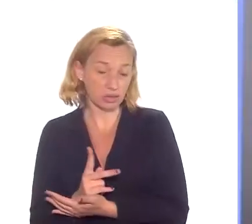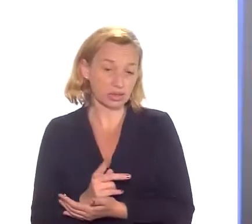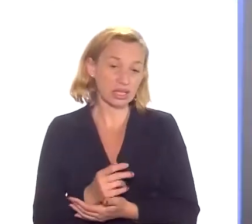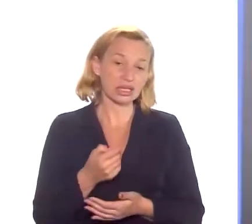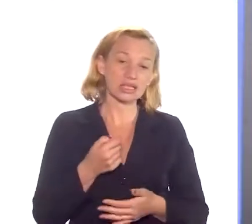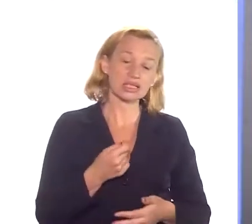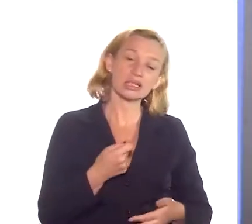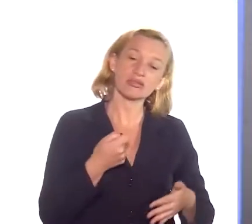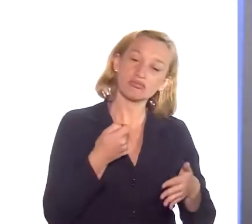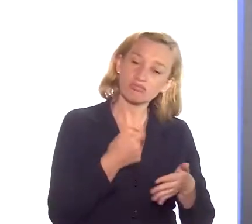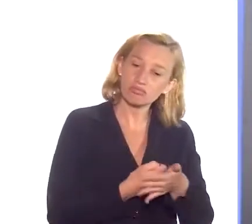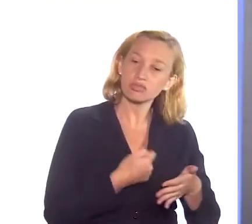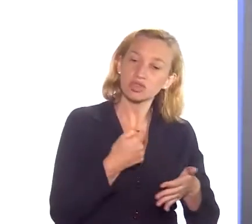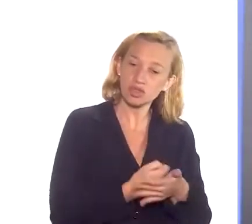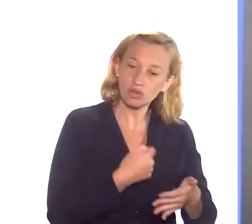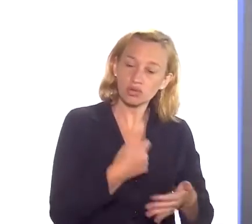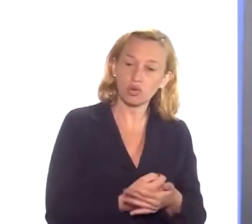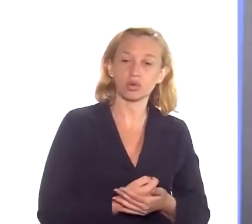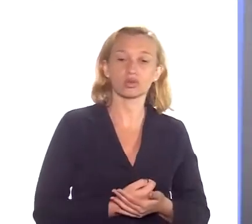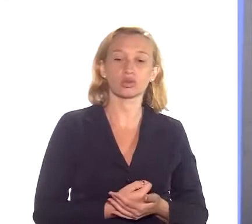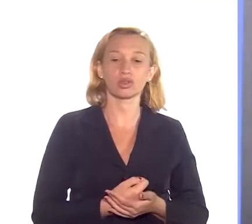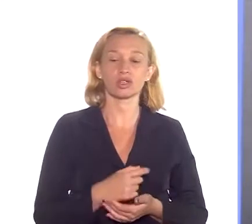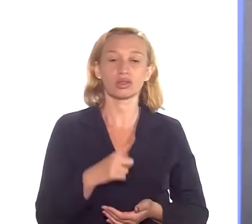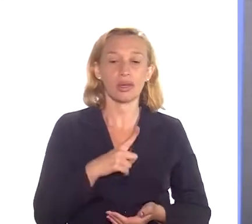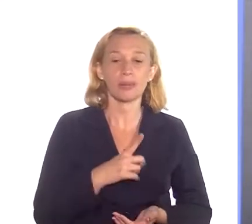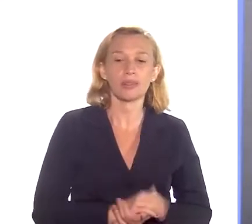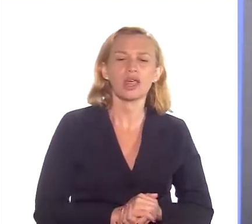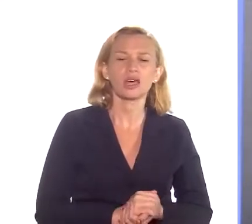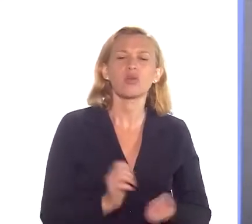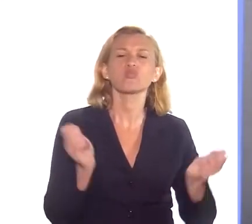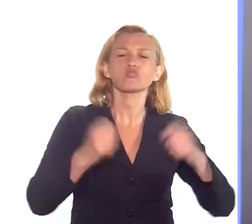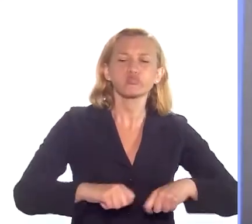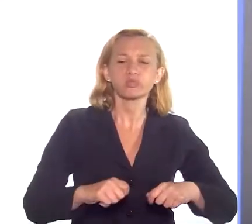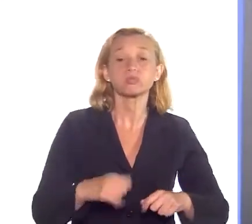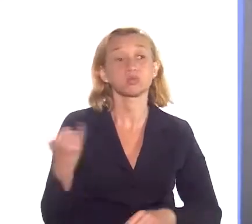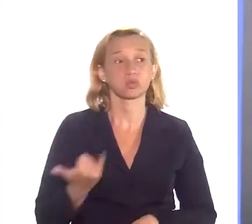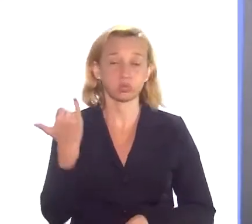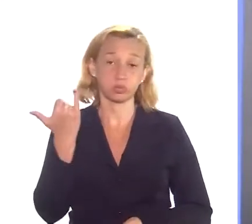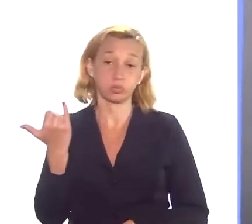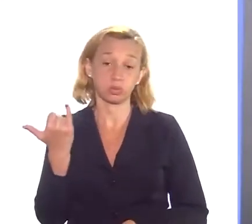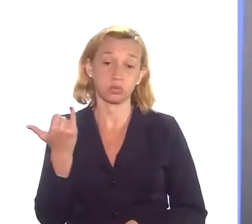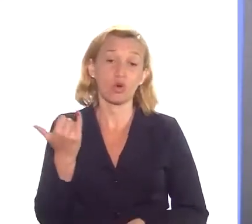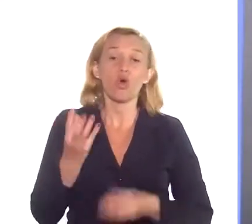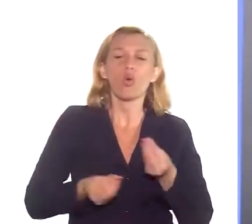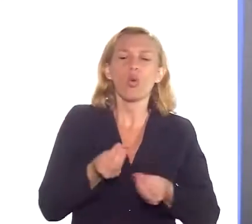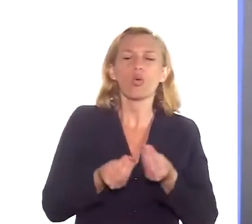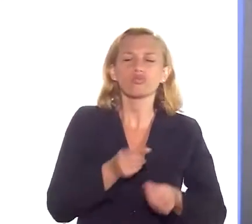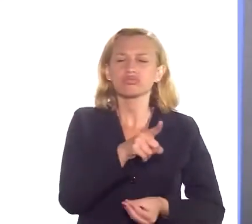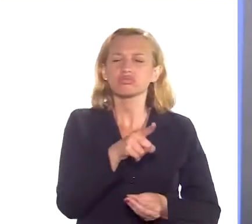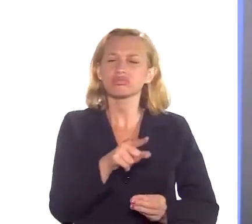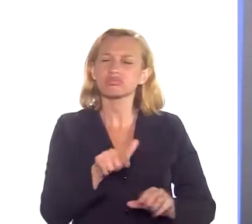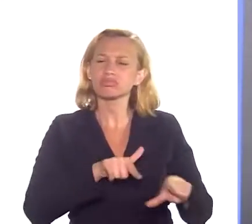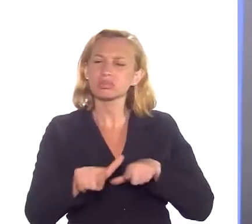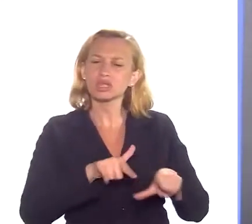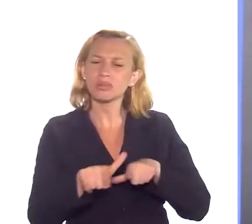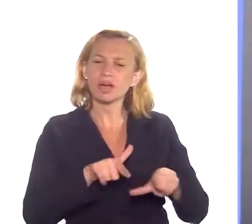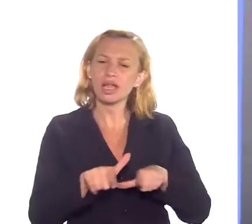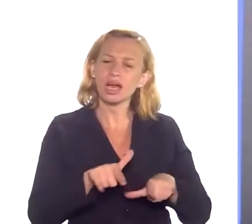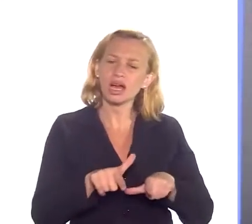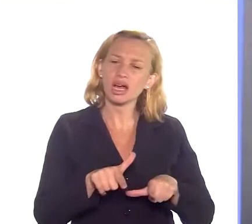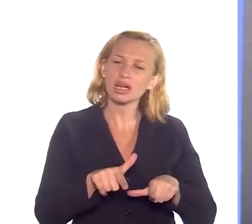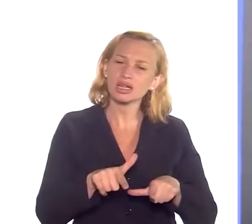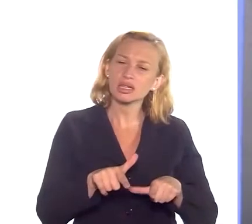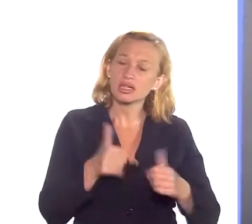dá errado nessa tentativa e erro que a inovação exige, o que tipo de competências são necessárias e como é que